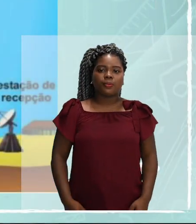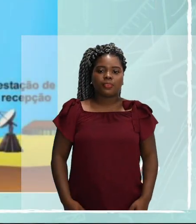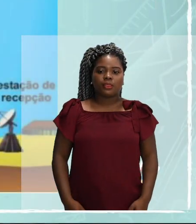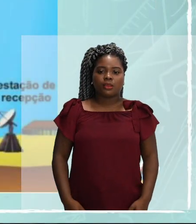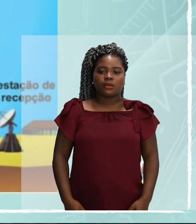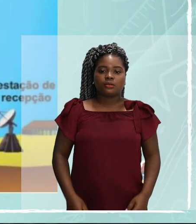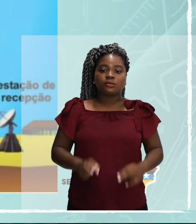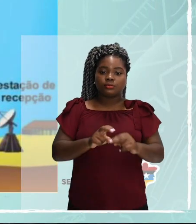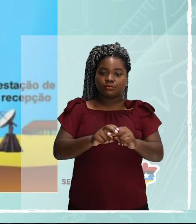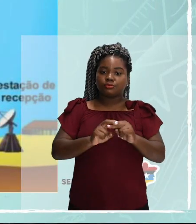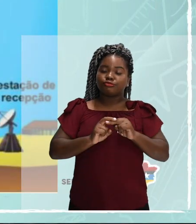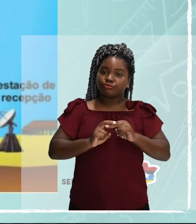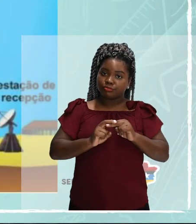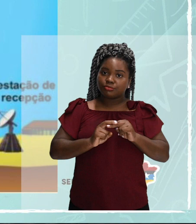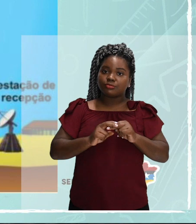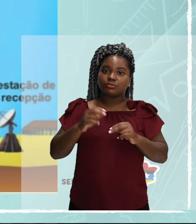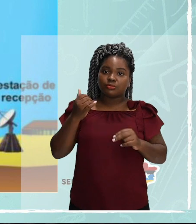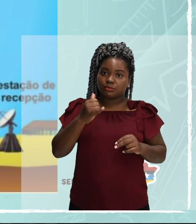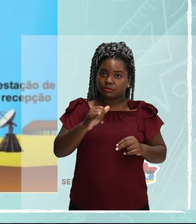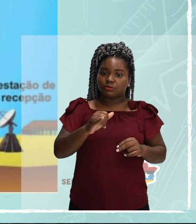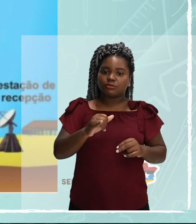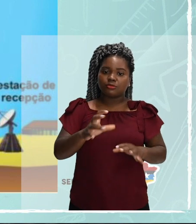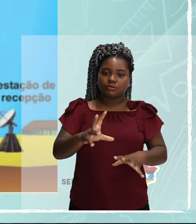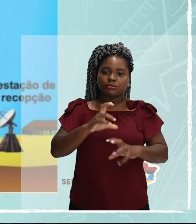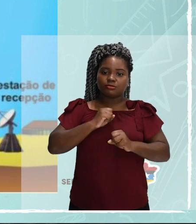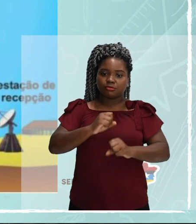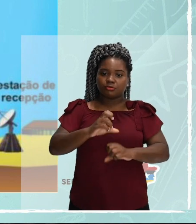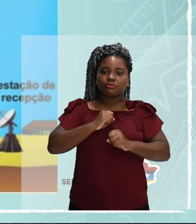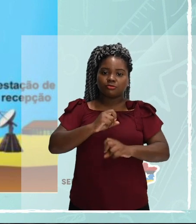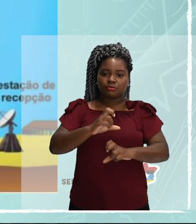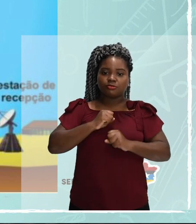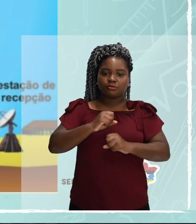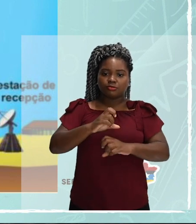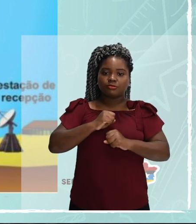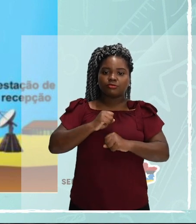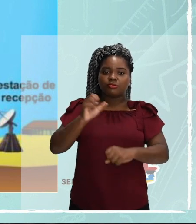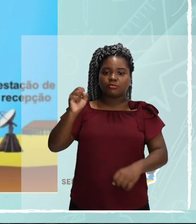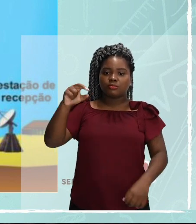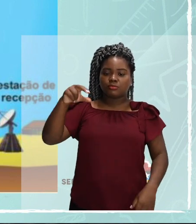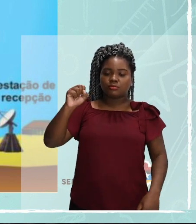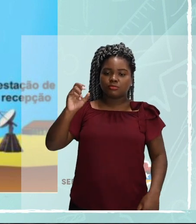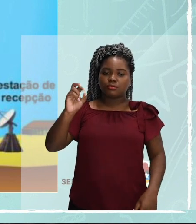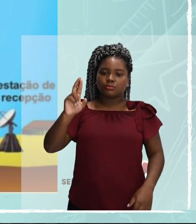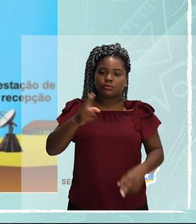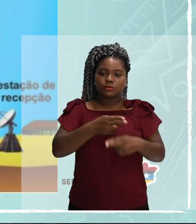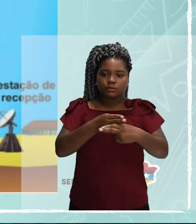dessa energia refletida, os sensores vão captar essa energia e depois será